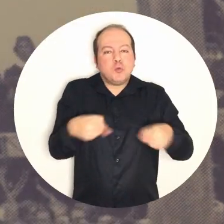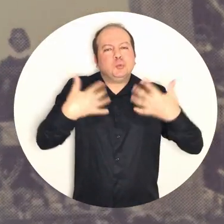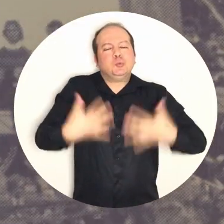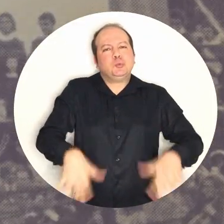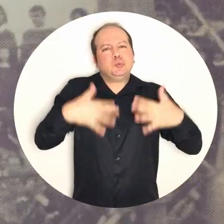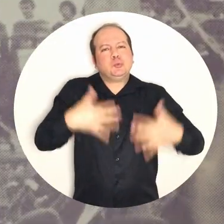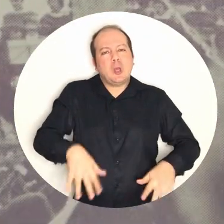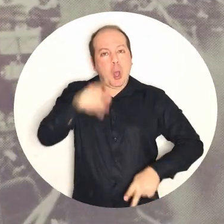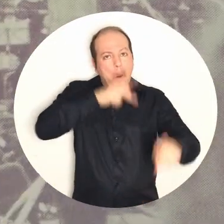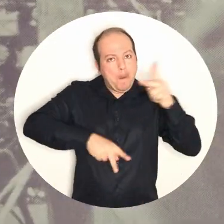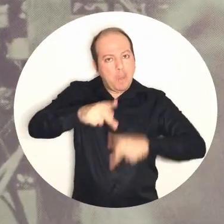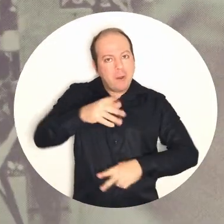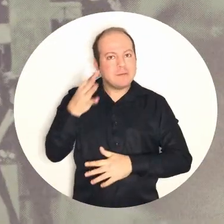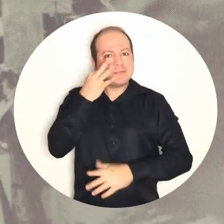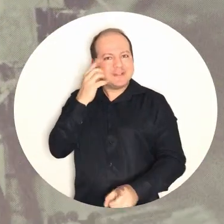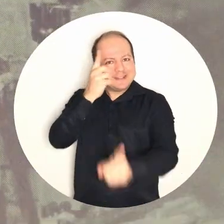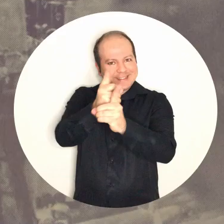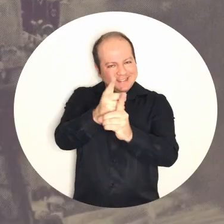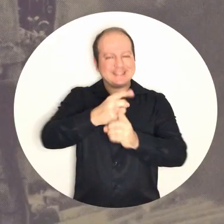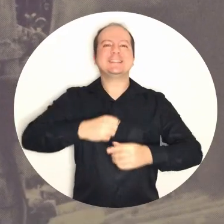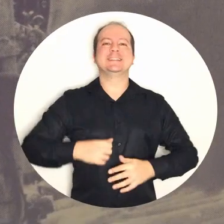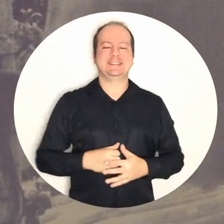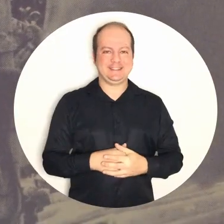chegar mesmo onde o povo está.